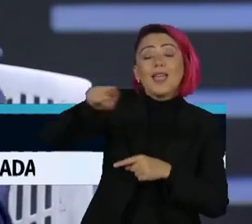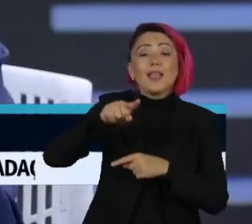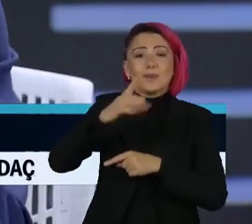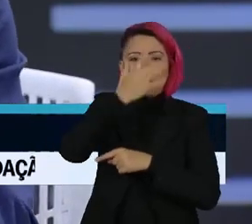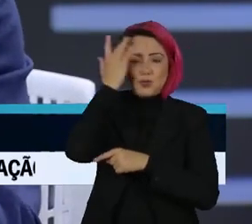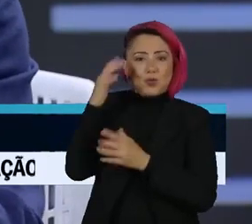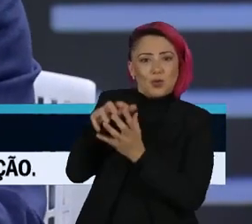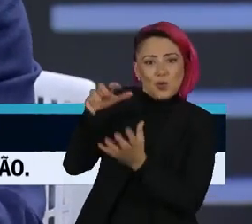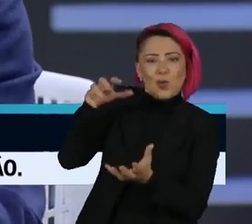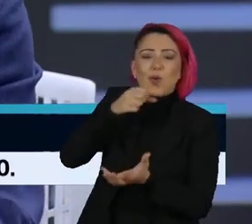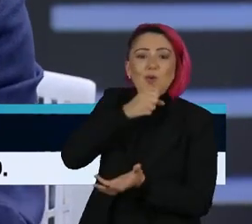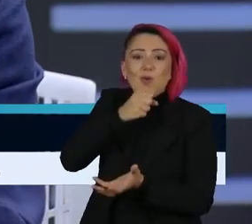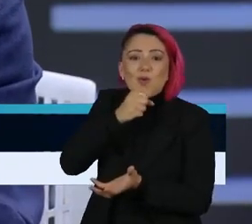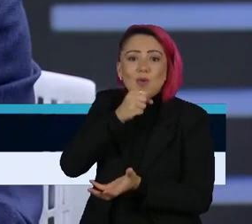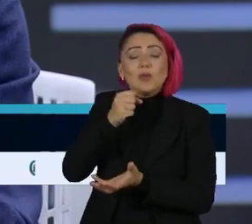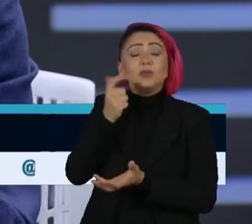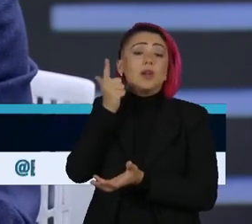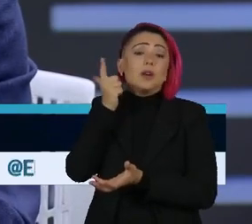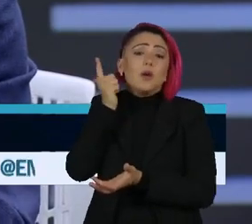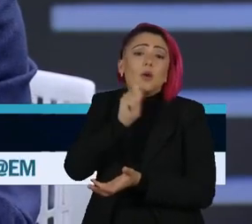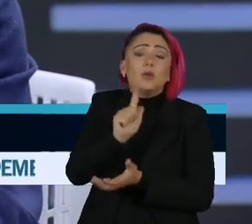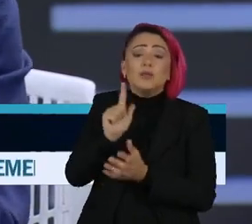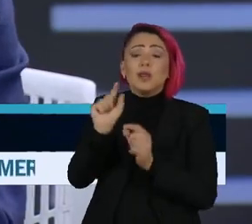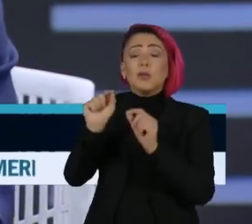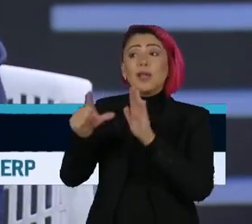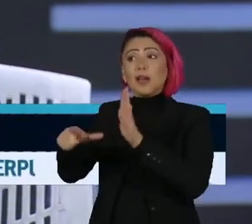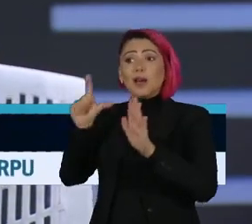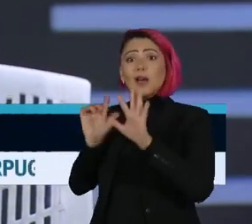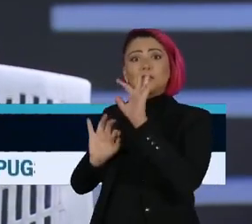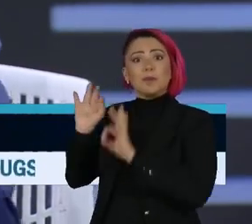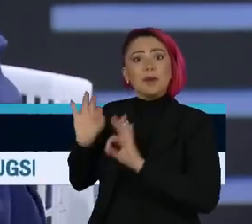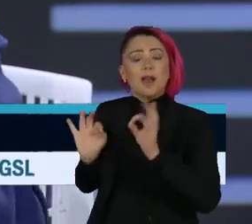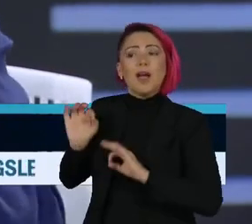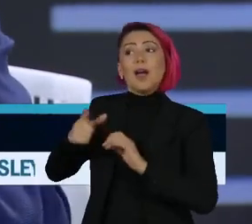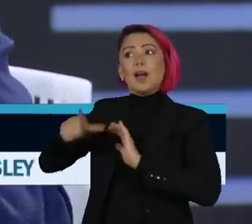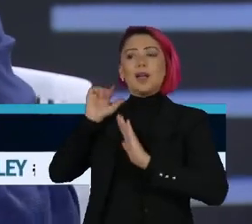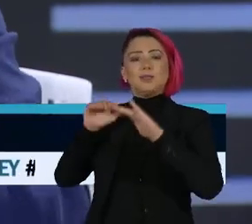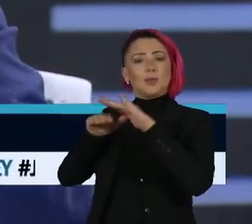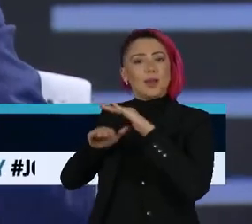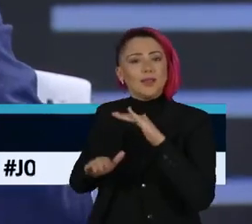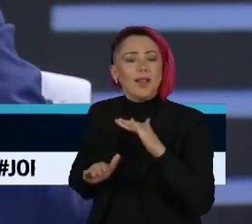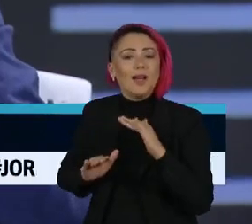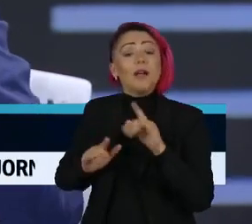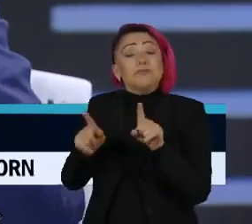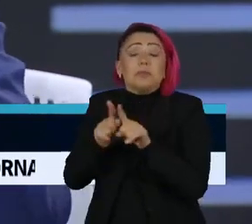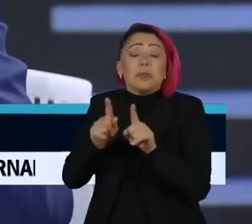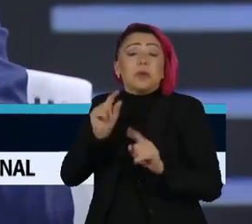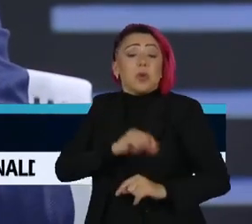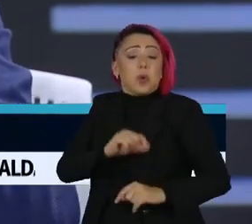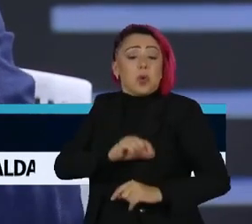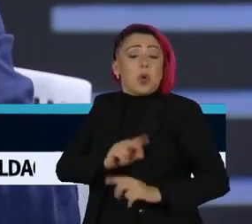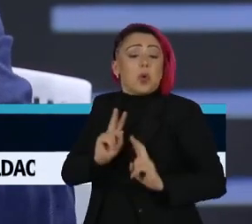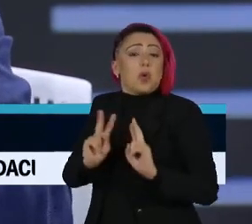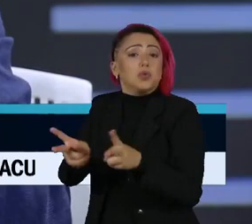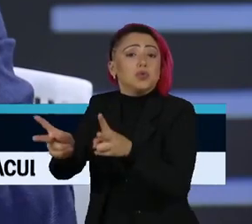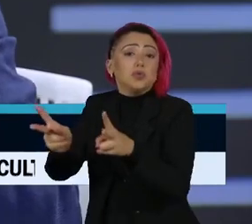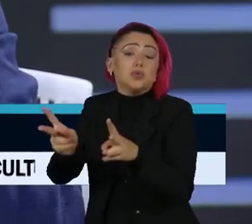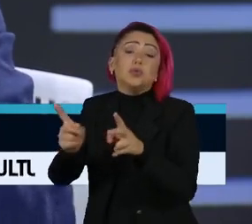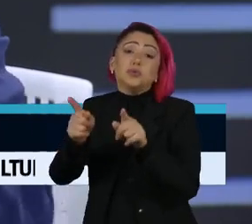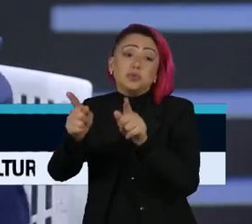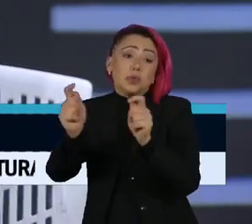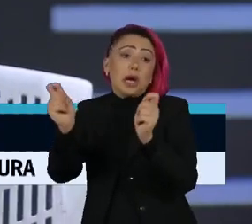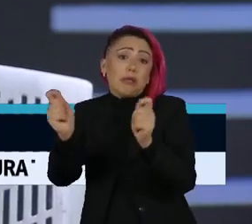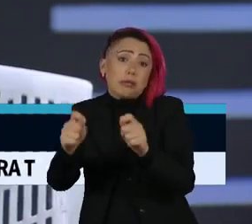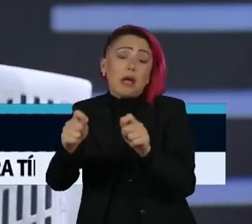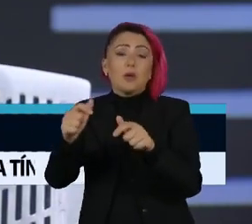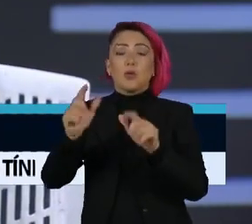mais com um bom atendimento saúde para viver melhor e ao mesmo tempo possam contribuir também possam